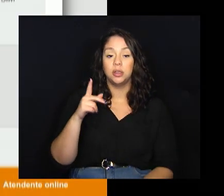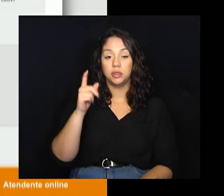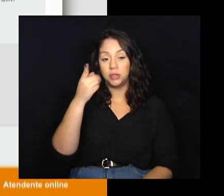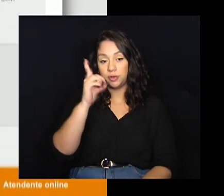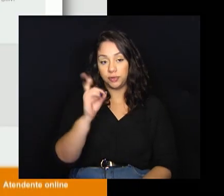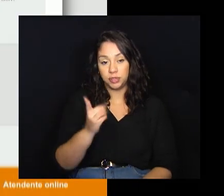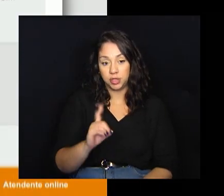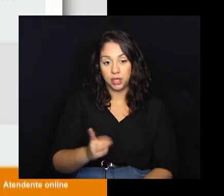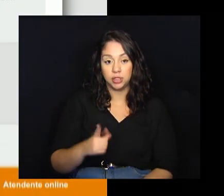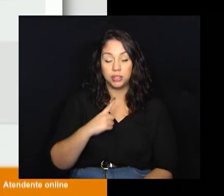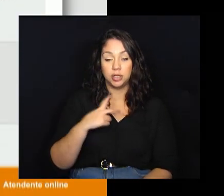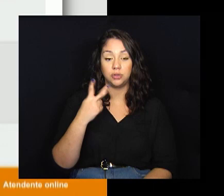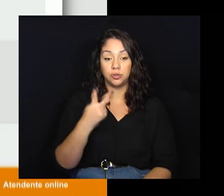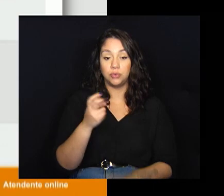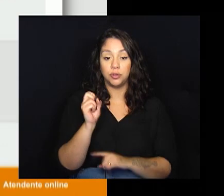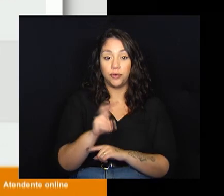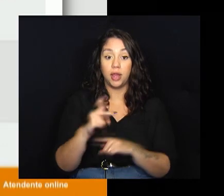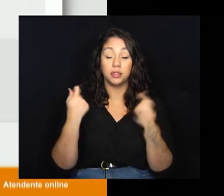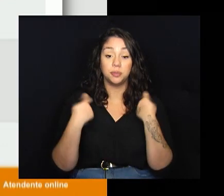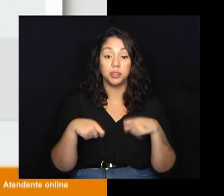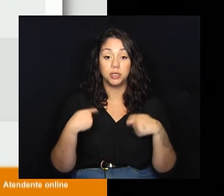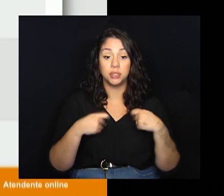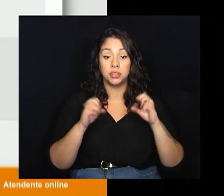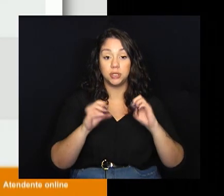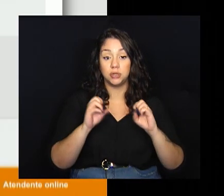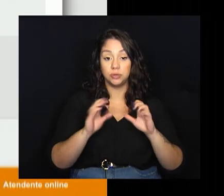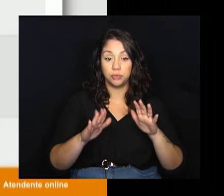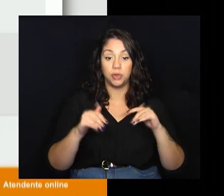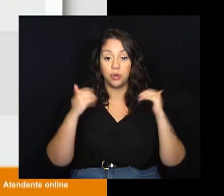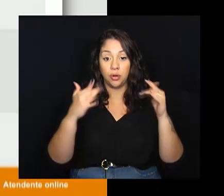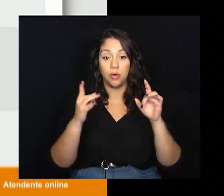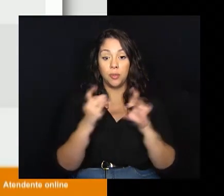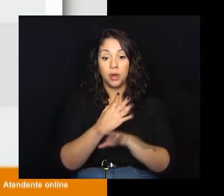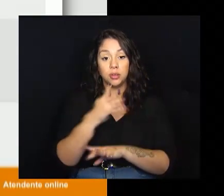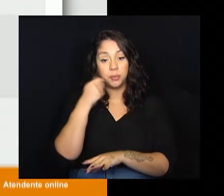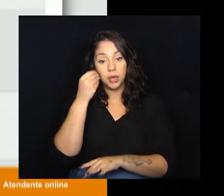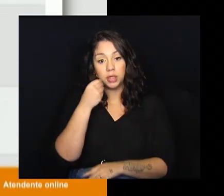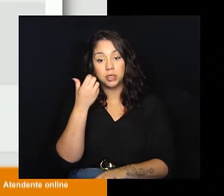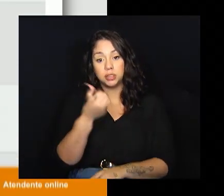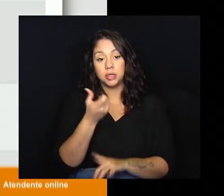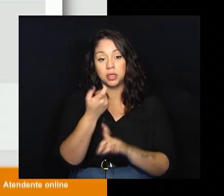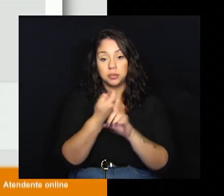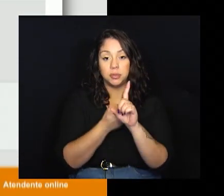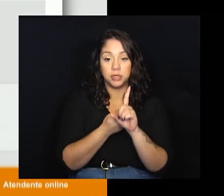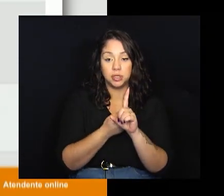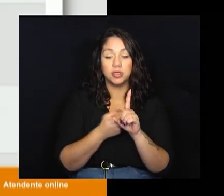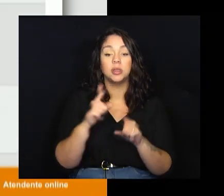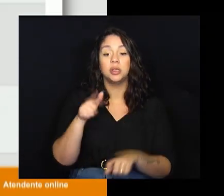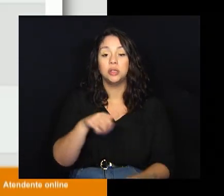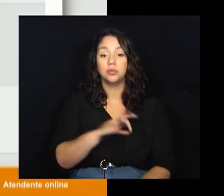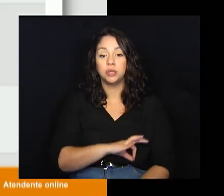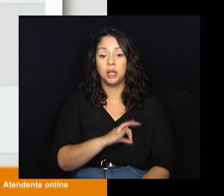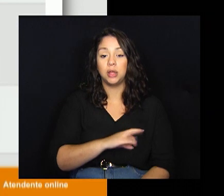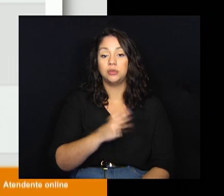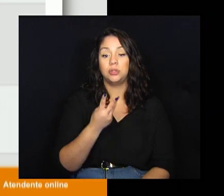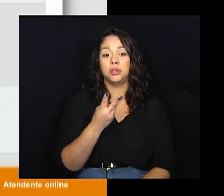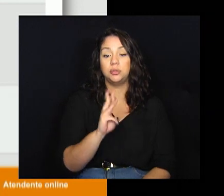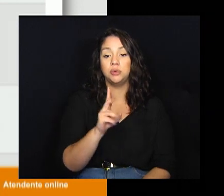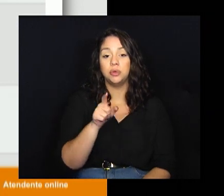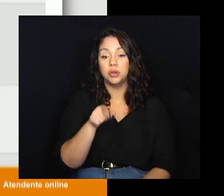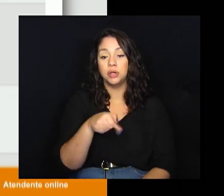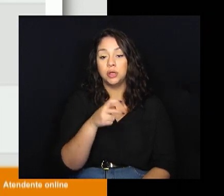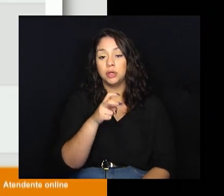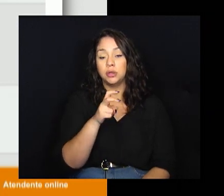duas vagas é necessário ter o ensino superior completo e experiência de seis meses com o salário de r$ 3.500